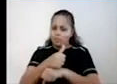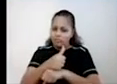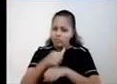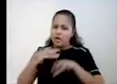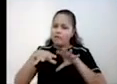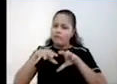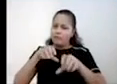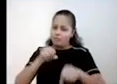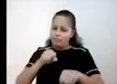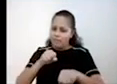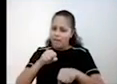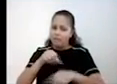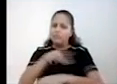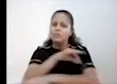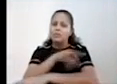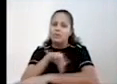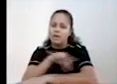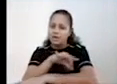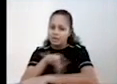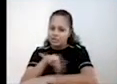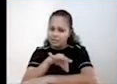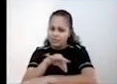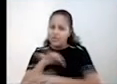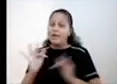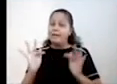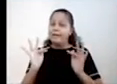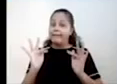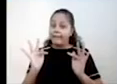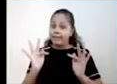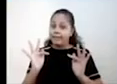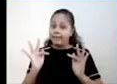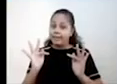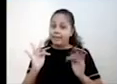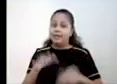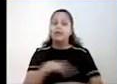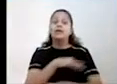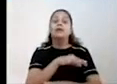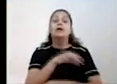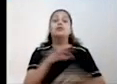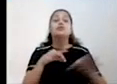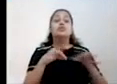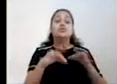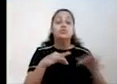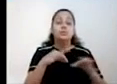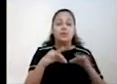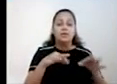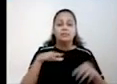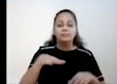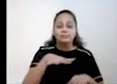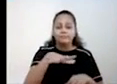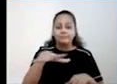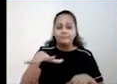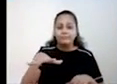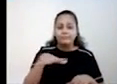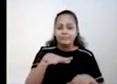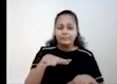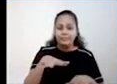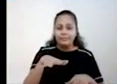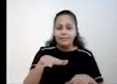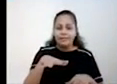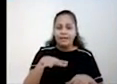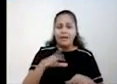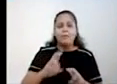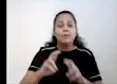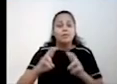arquitetura. E o que é arquitetura? É a arte e a técnica de organizar espaços e criar ambientes para abrigar